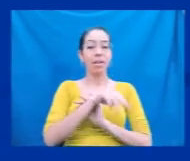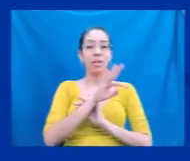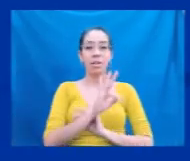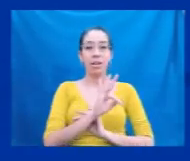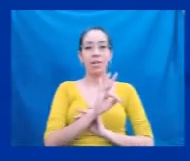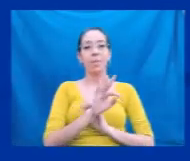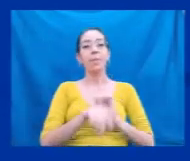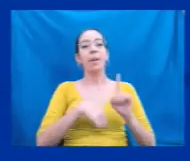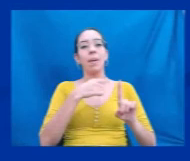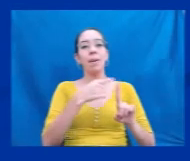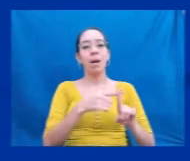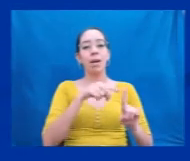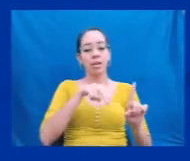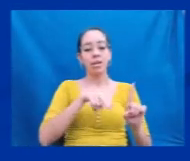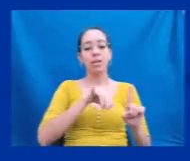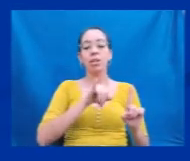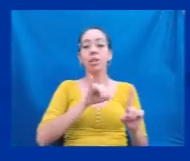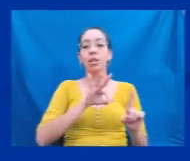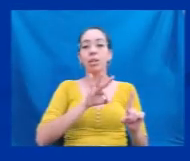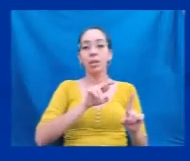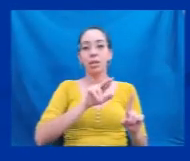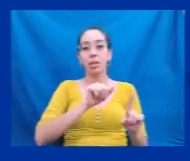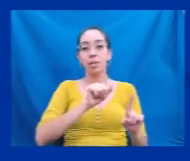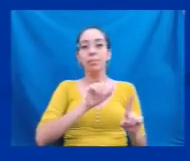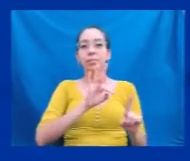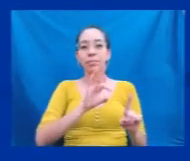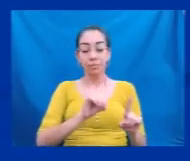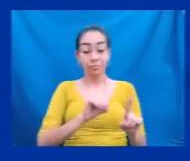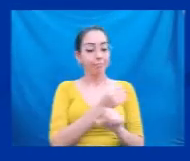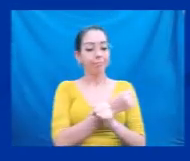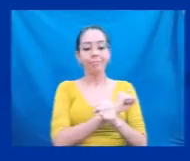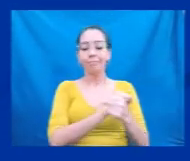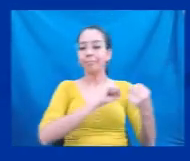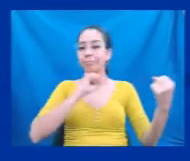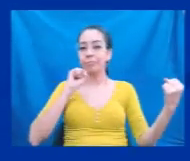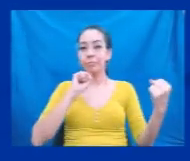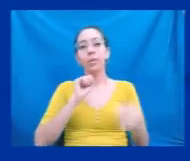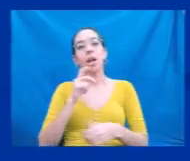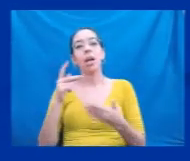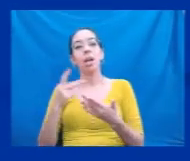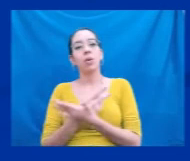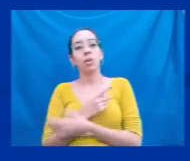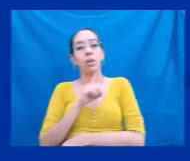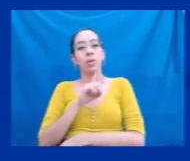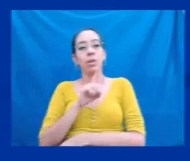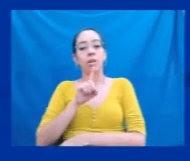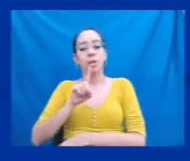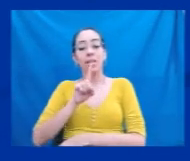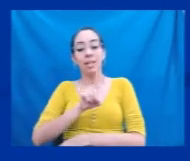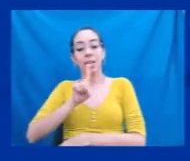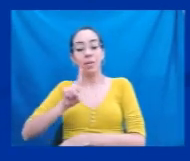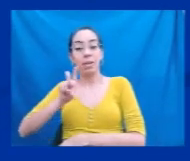nitrato de amônio pegou fogo e explodiu. Nesse evento, 115 pessoas morreram, né, todos homens e meninos que trabalhavam naquele